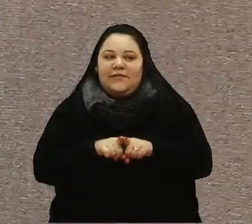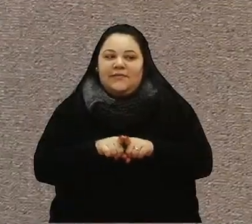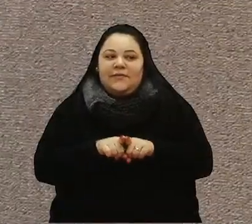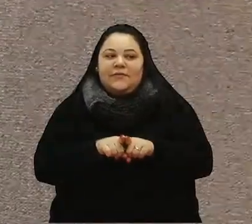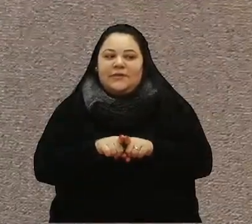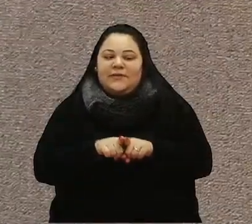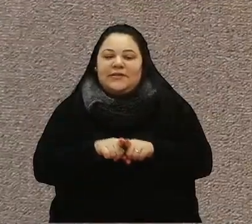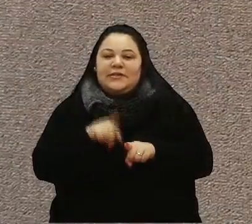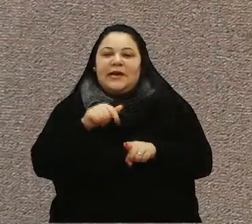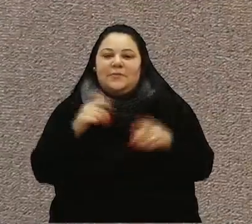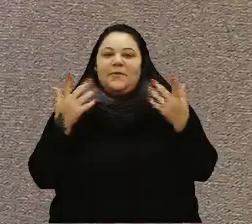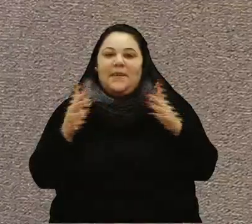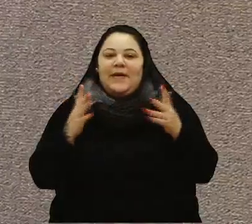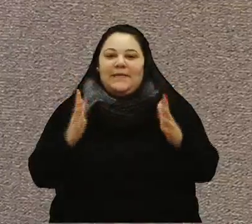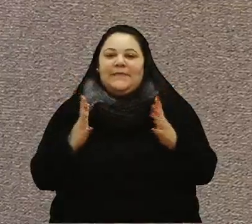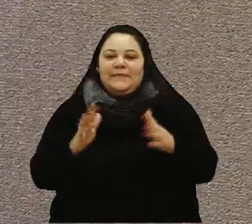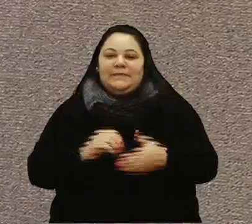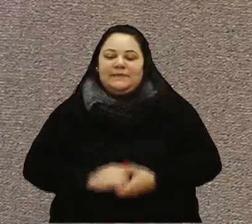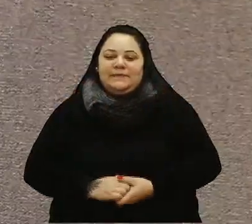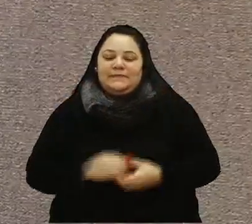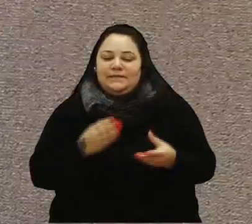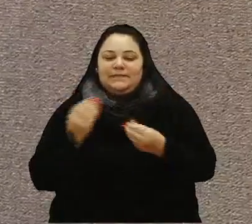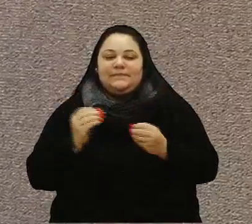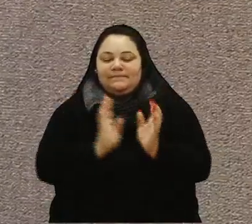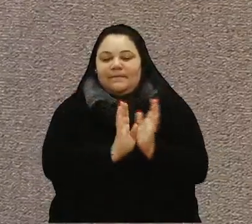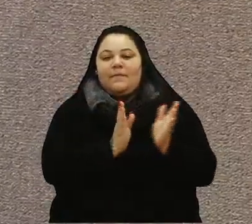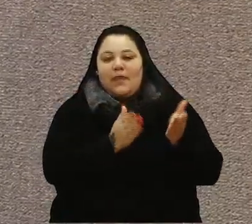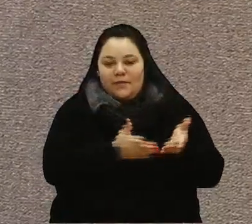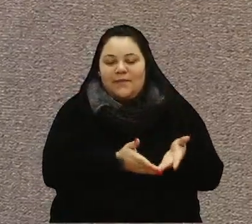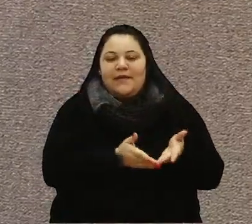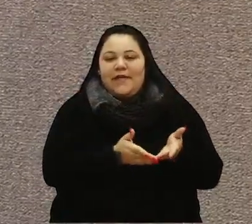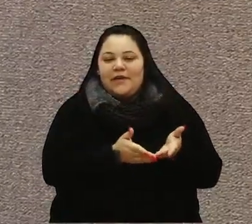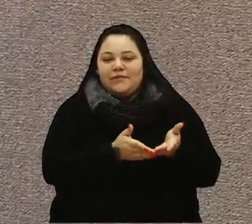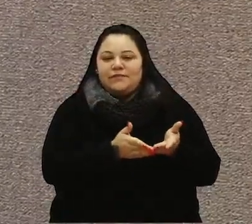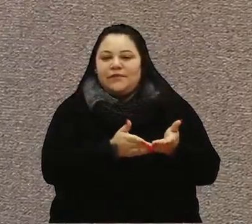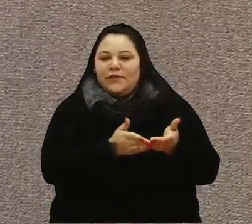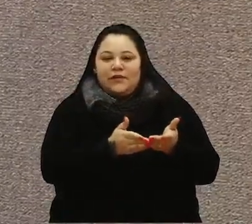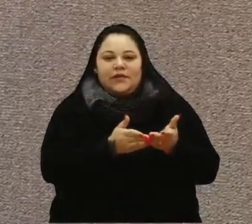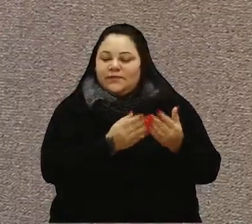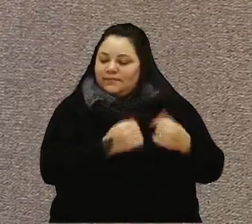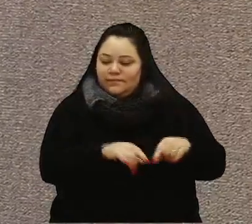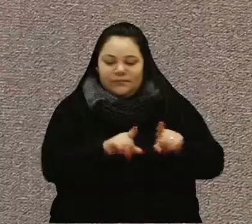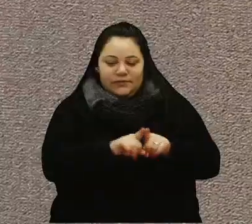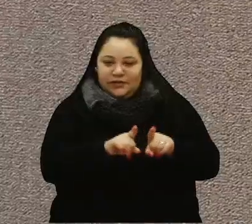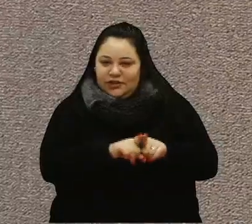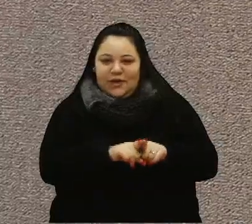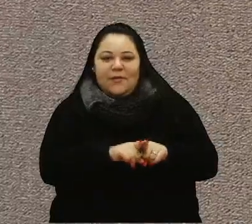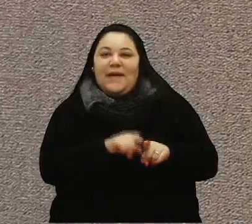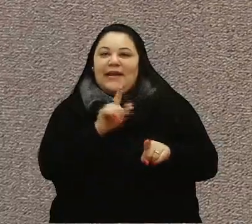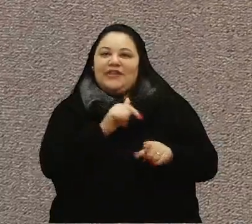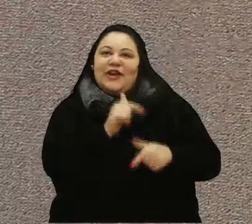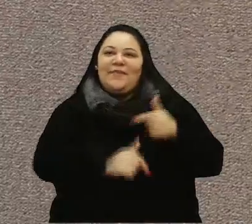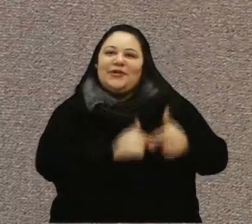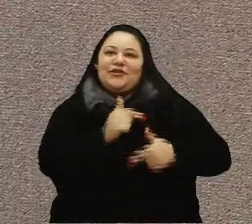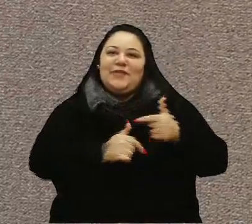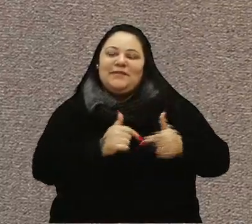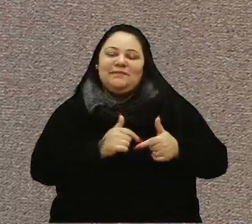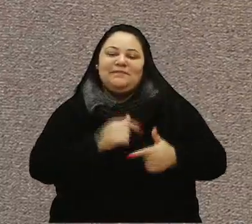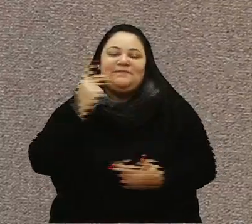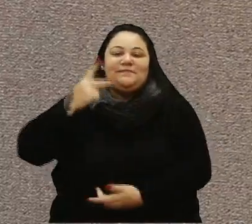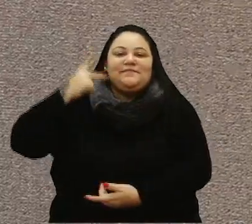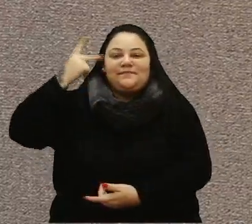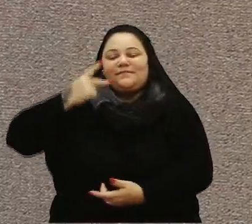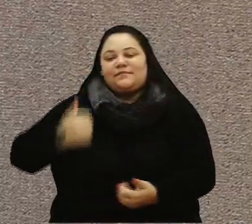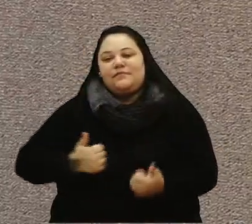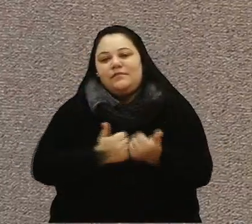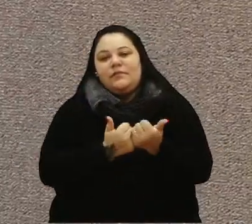quero parabenizar muito aqui a Comissão da Pessoa Idosa, que vem trabalhando com isso, os vereadores, os assessores que